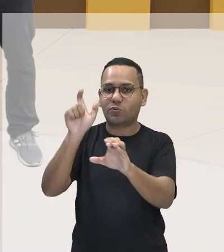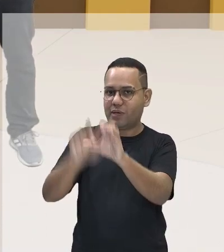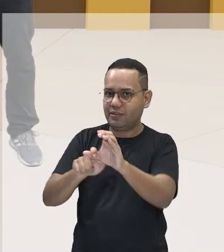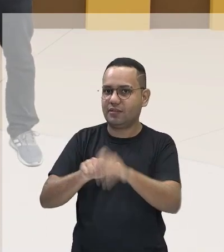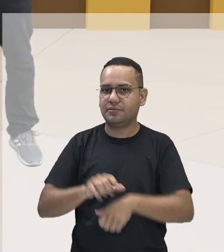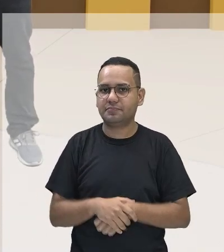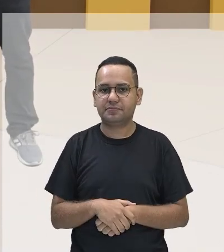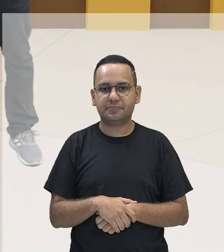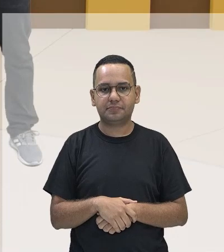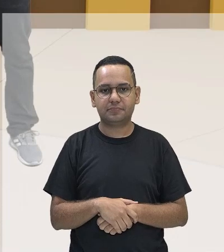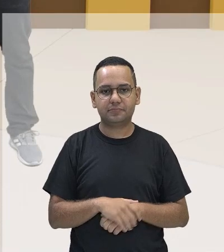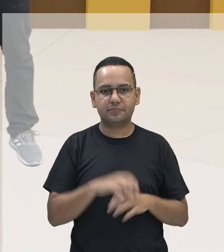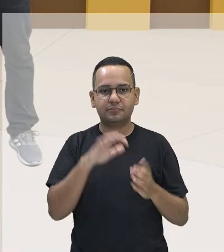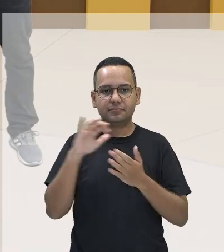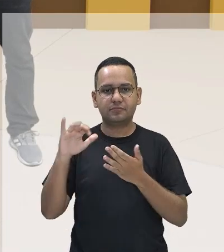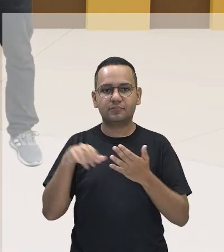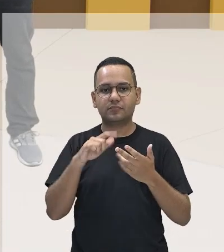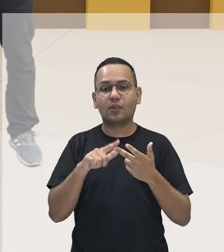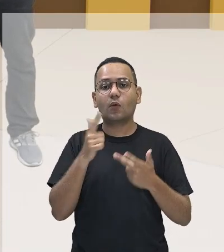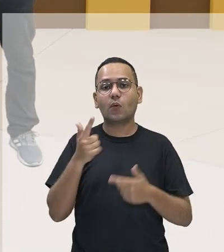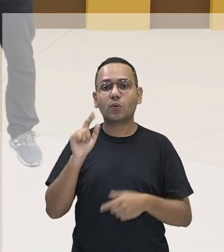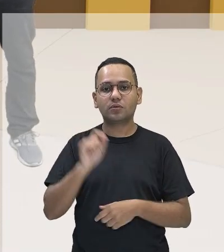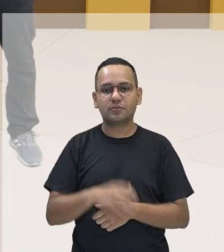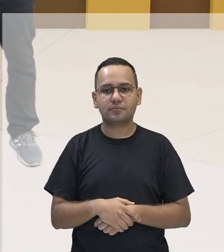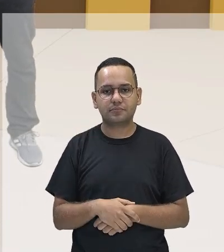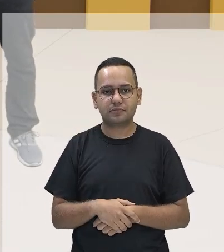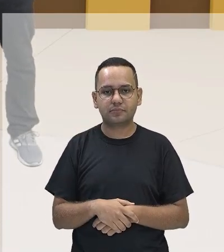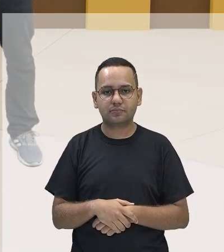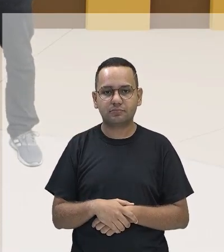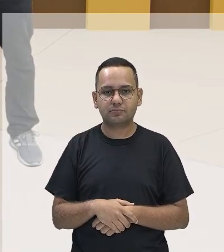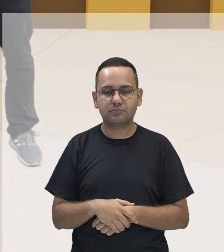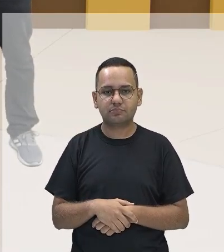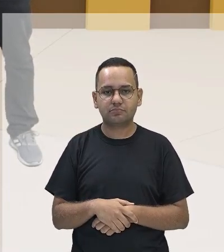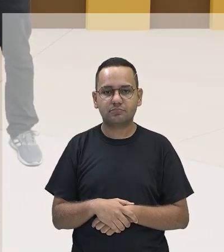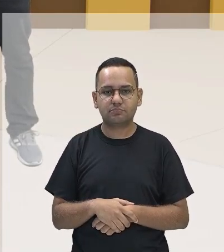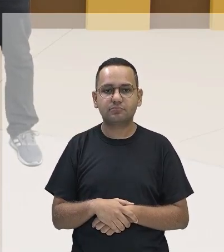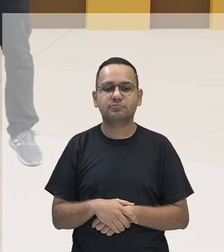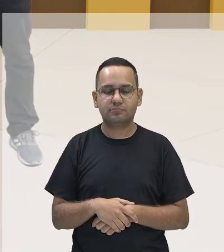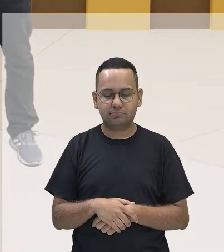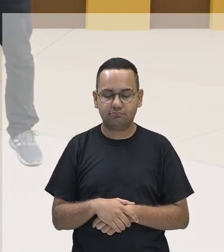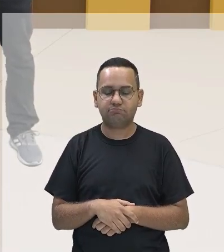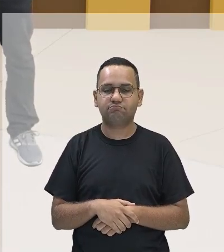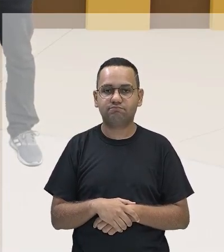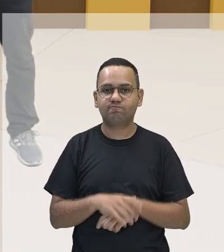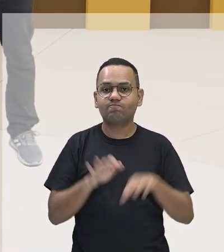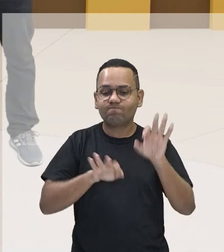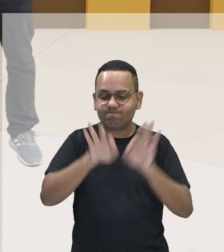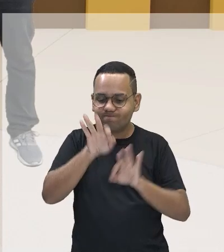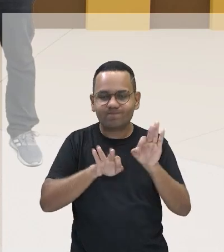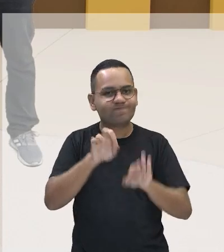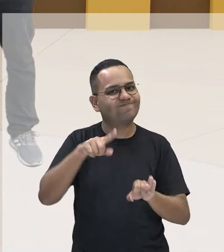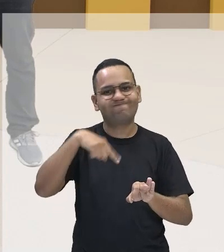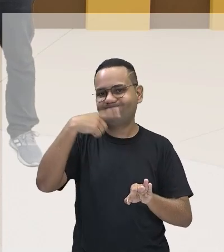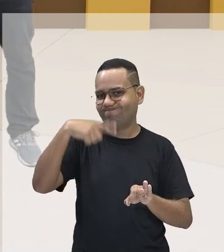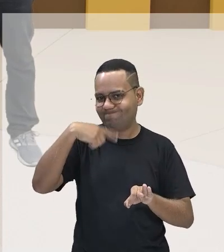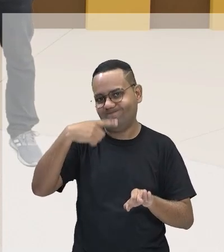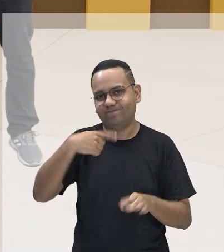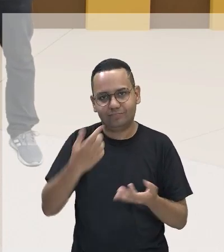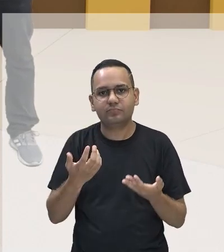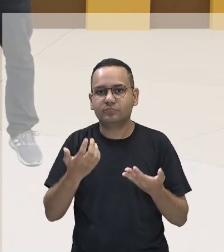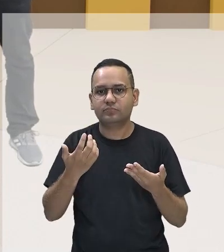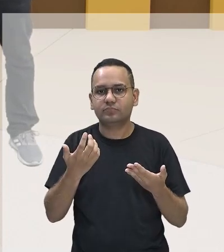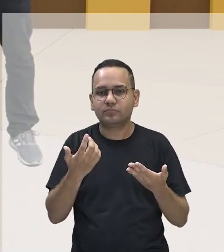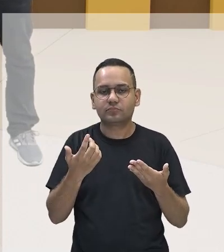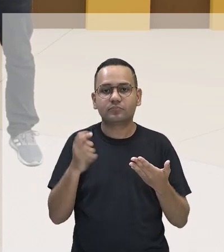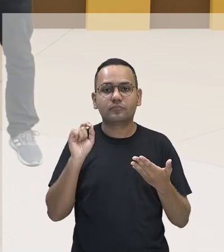como último vilão, justamente vem a falta de planejamento, o que vai acarretar esses gastos todinhos que a gente mostrou